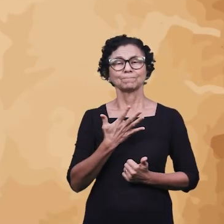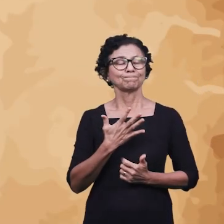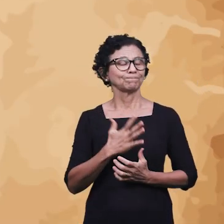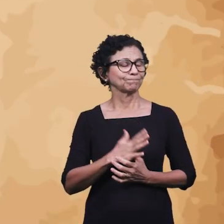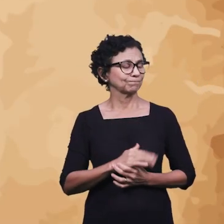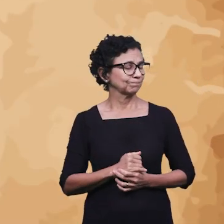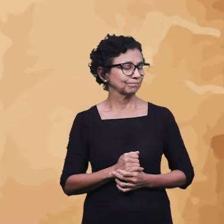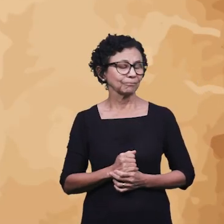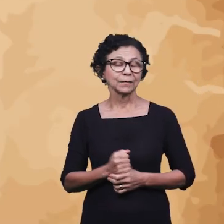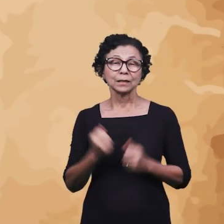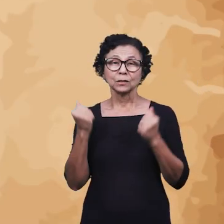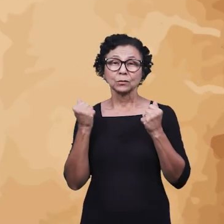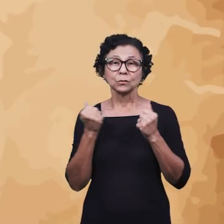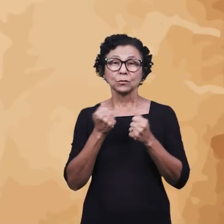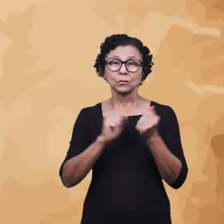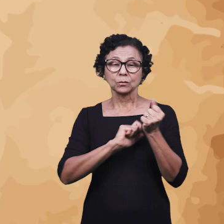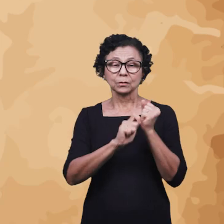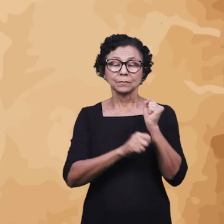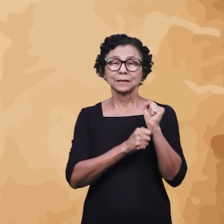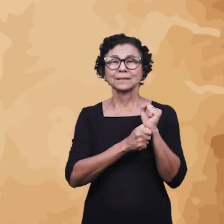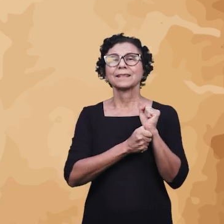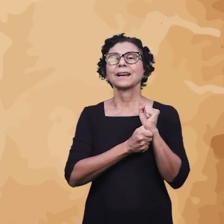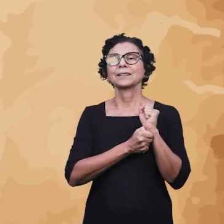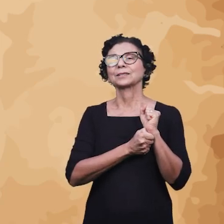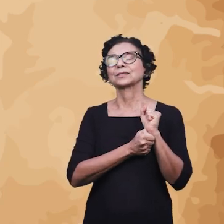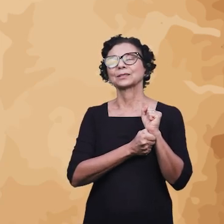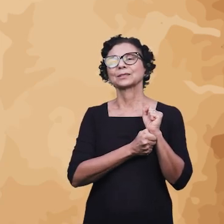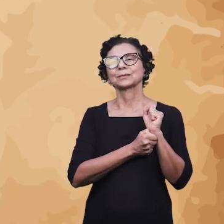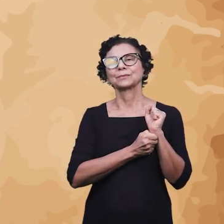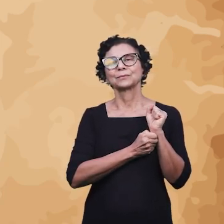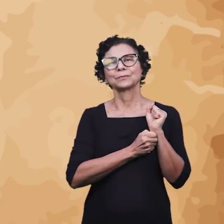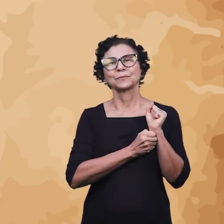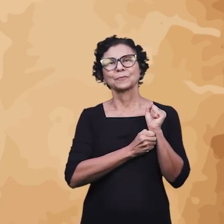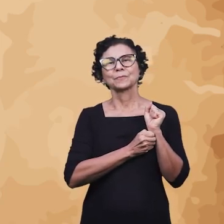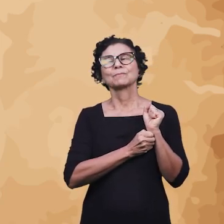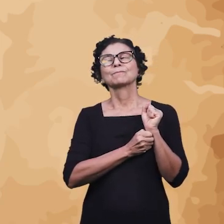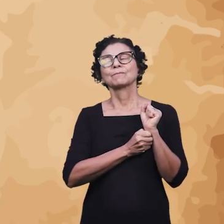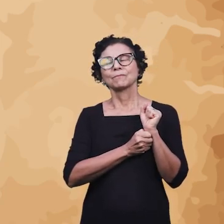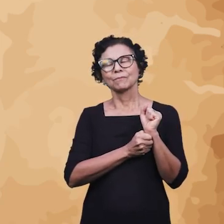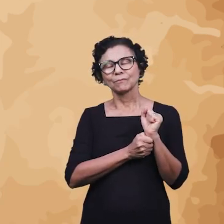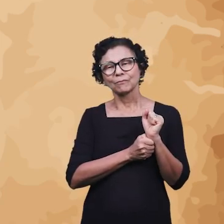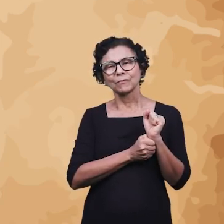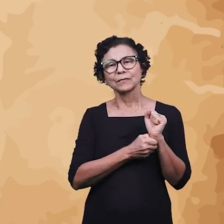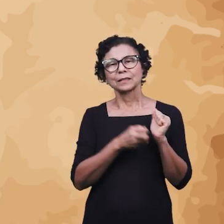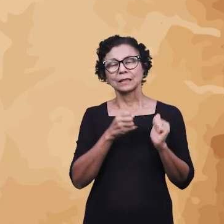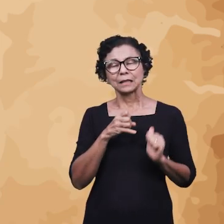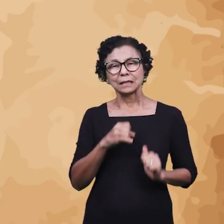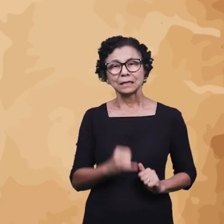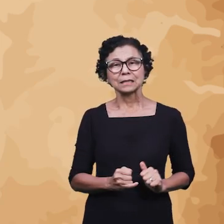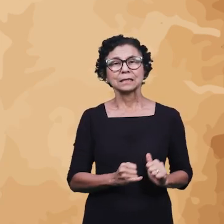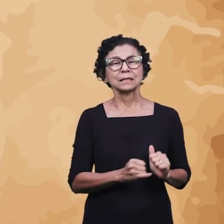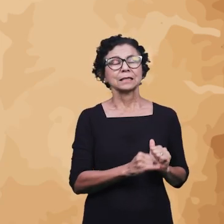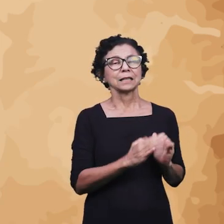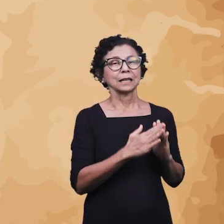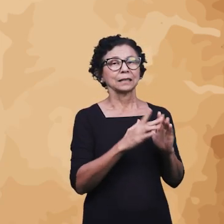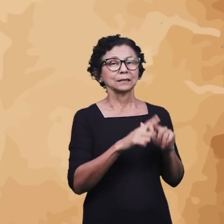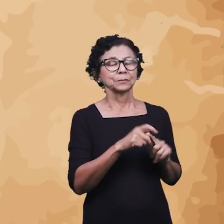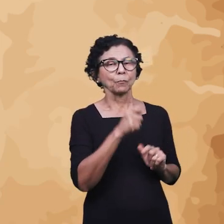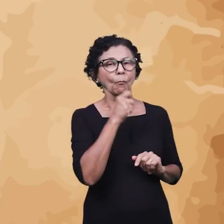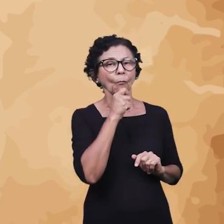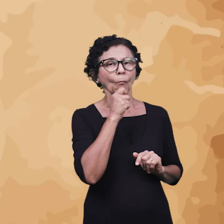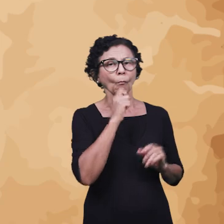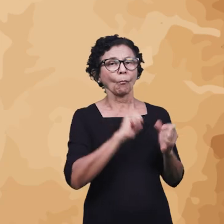viu, que o ouvido não... Os mistérios. Mistério. Então, uma igreja sem mistério, ela não é